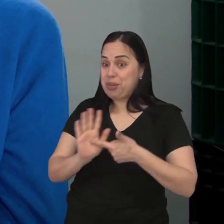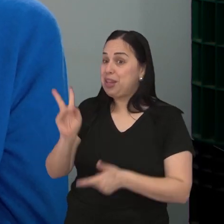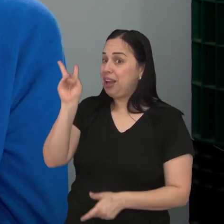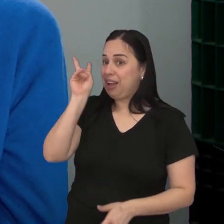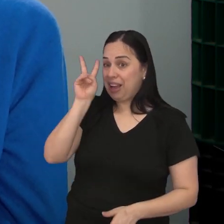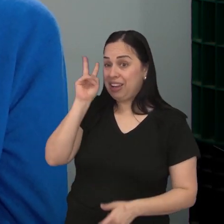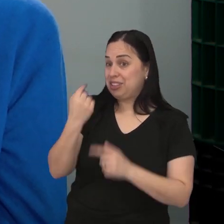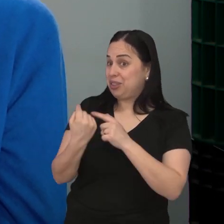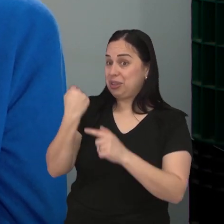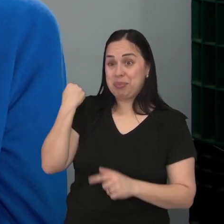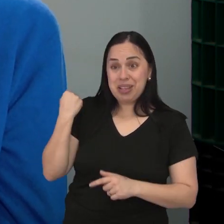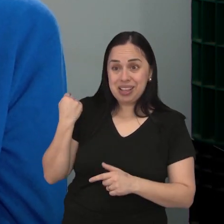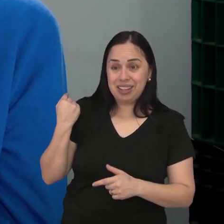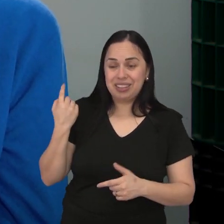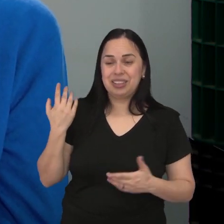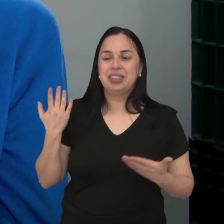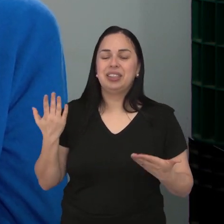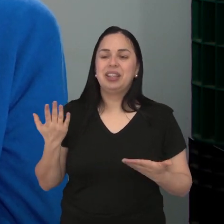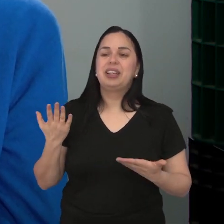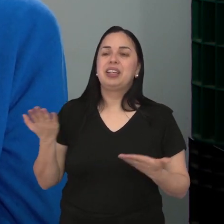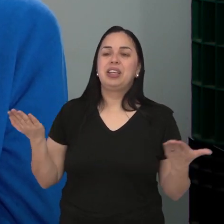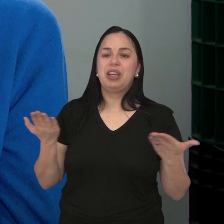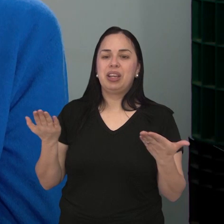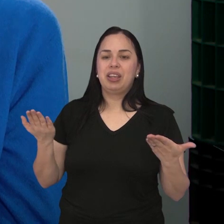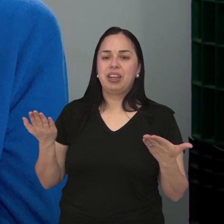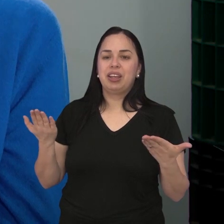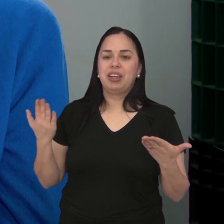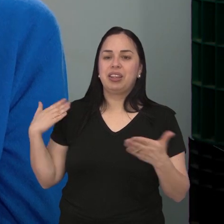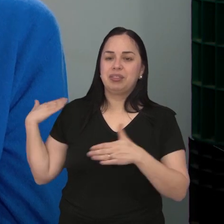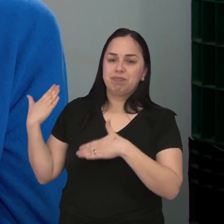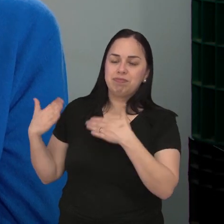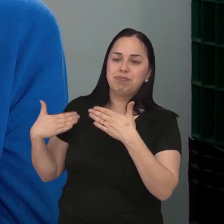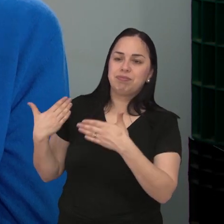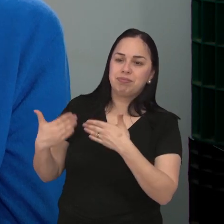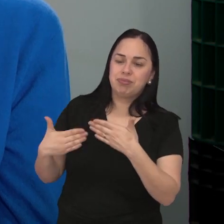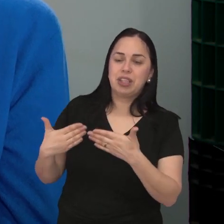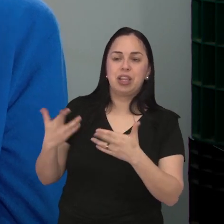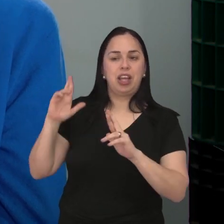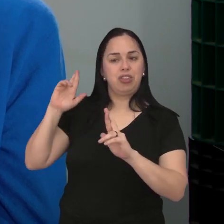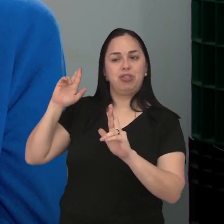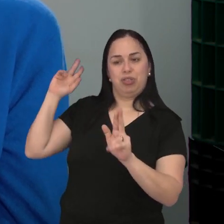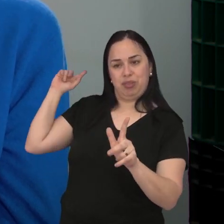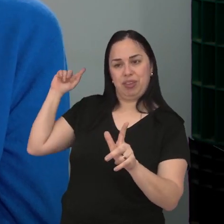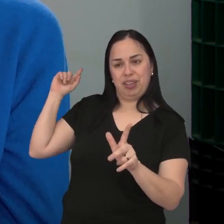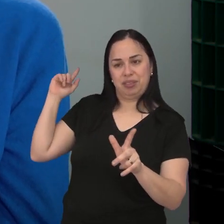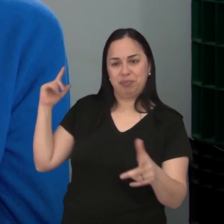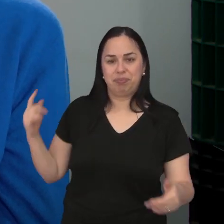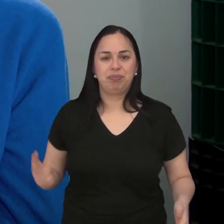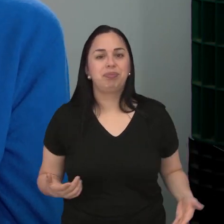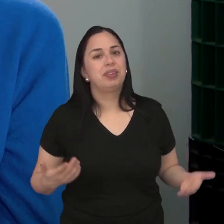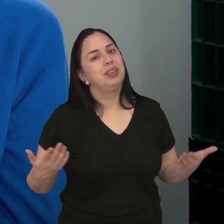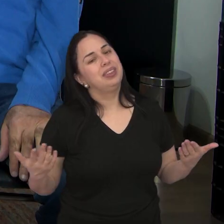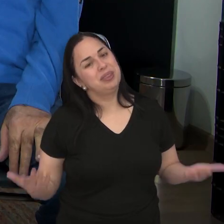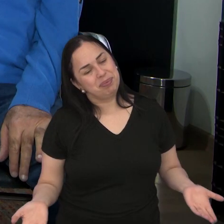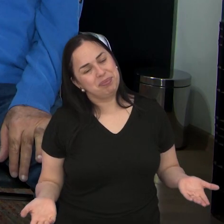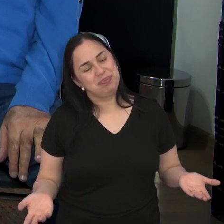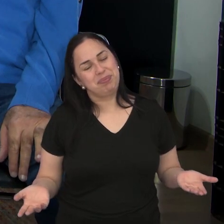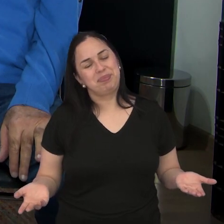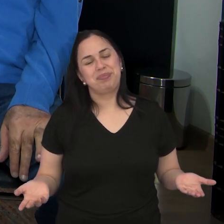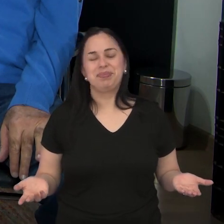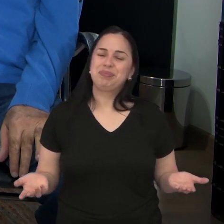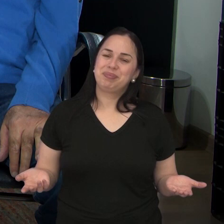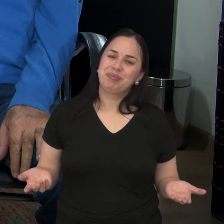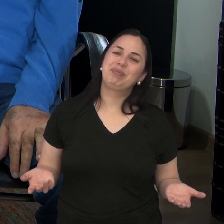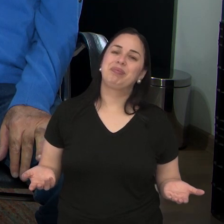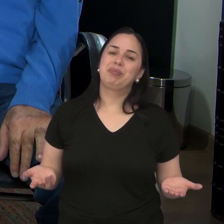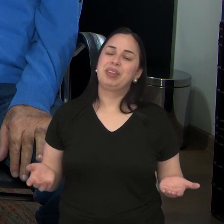tiveram oportunidade de se expressar numa sociedade um pouco diferente daquela que a gente vive hoje. Bom,